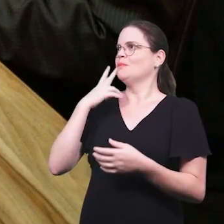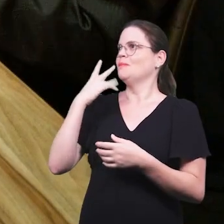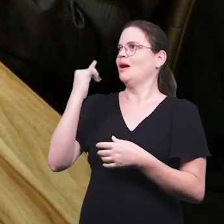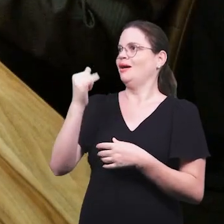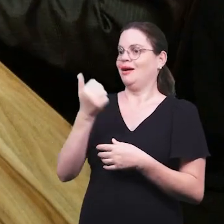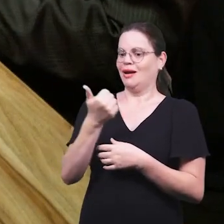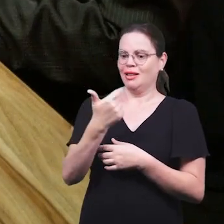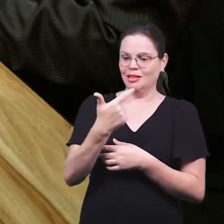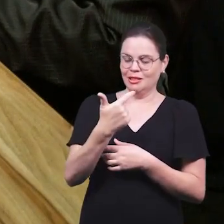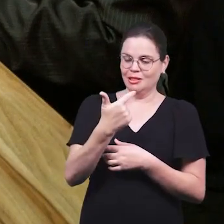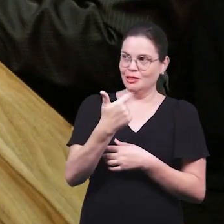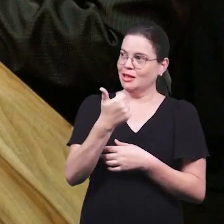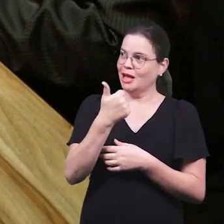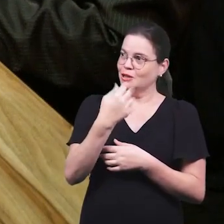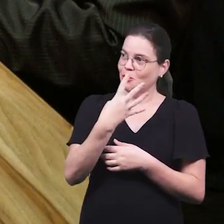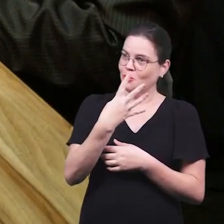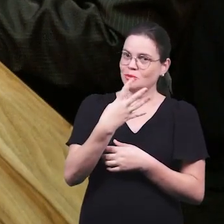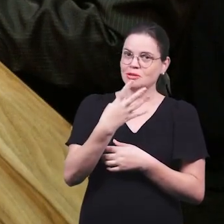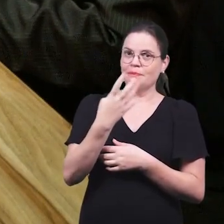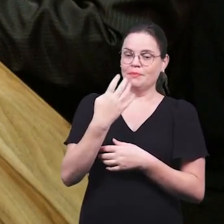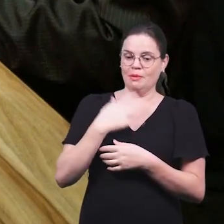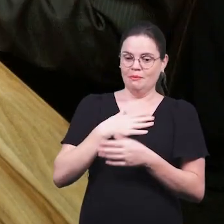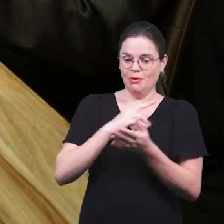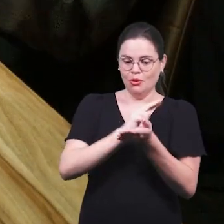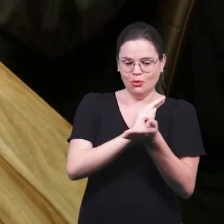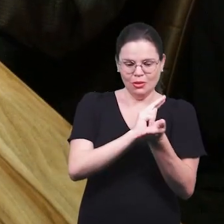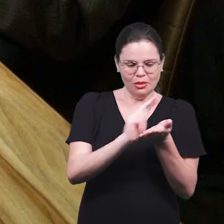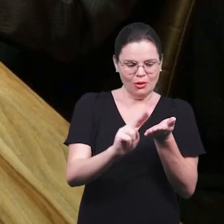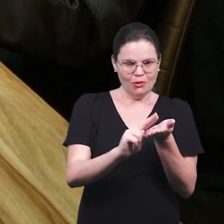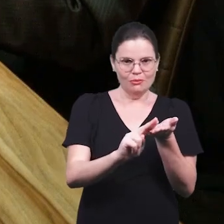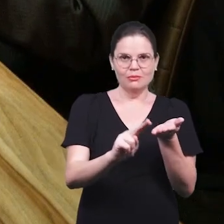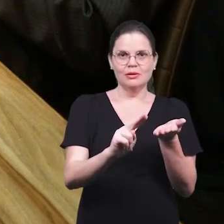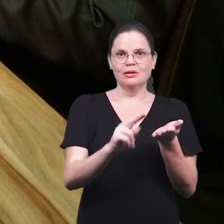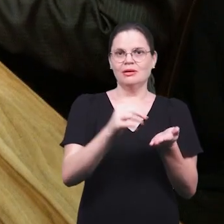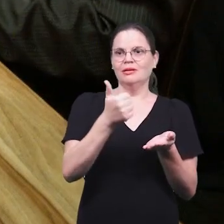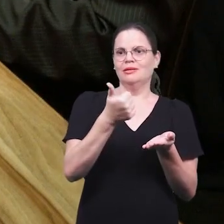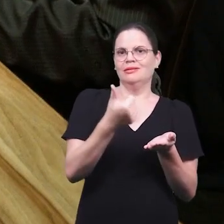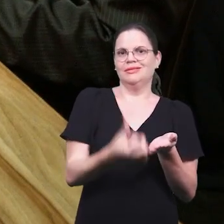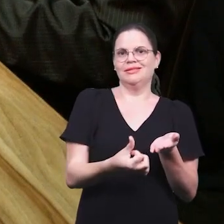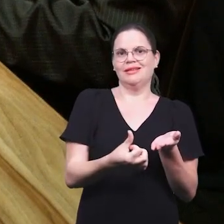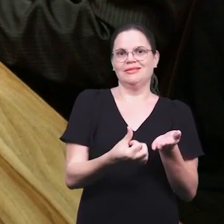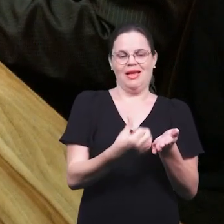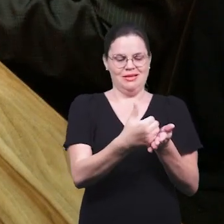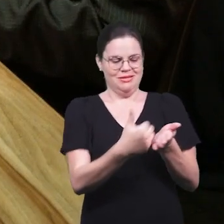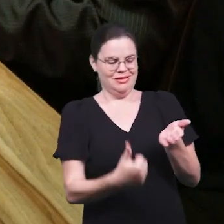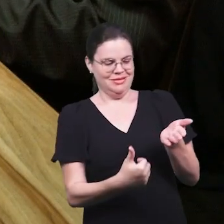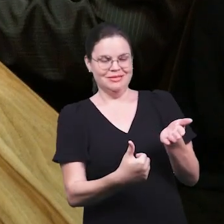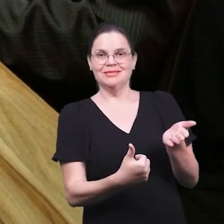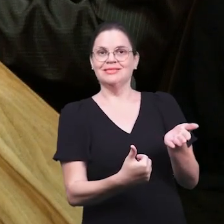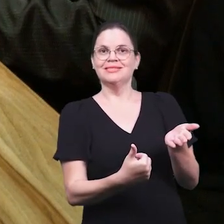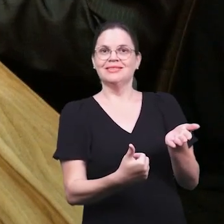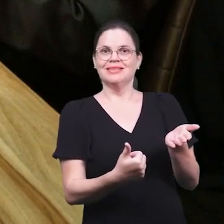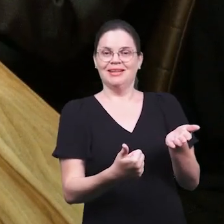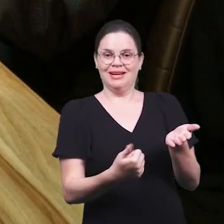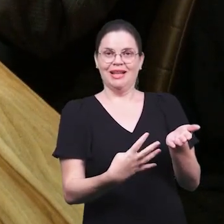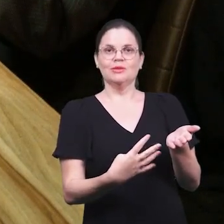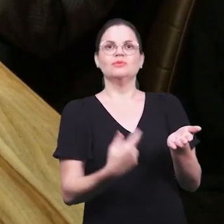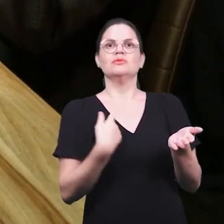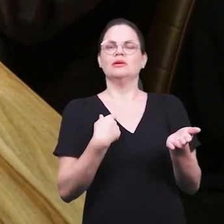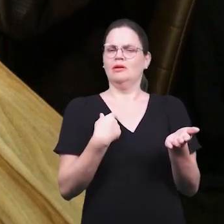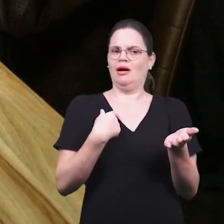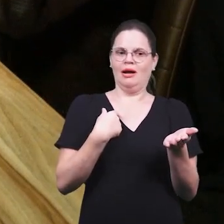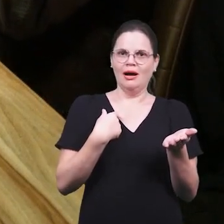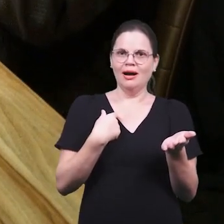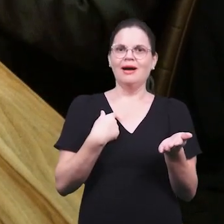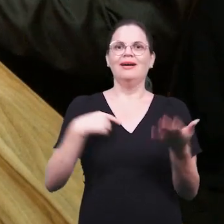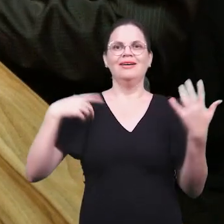E foi a minha surpresa, assim, das 14 vagas lá, né, que eram 13, eu ver o meu nome lá